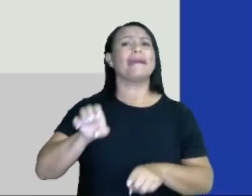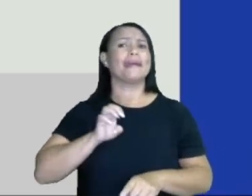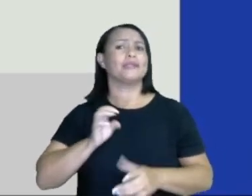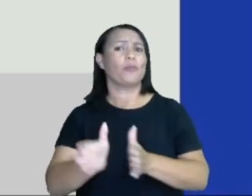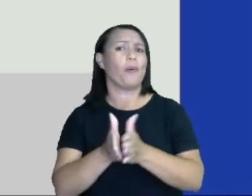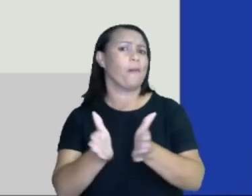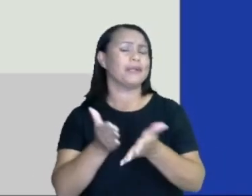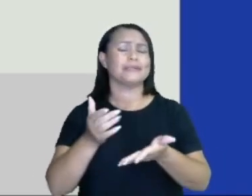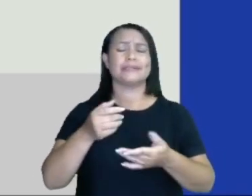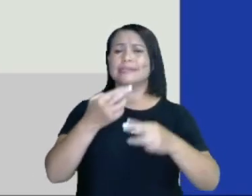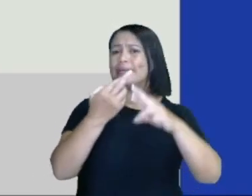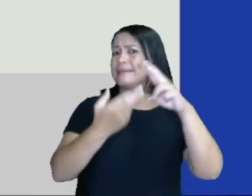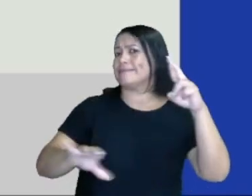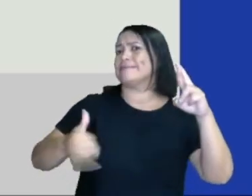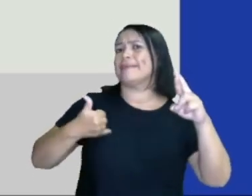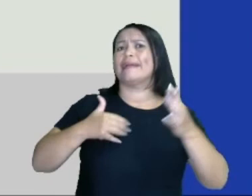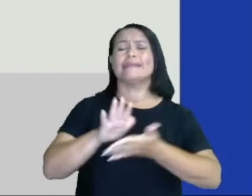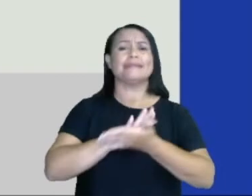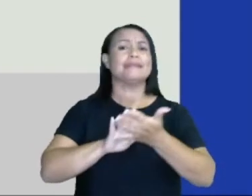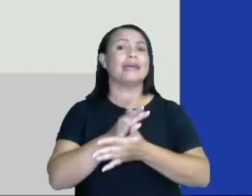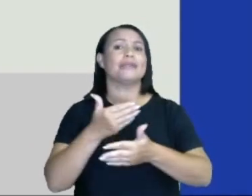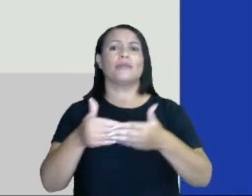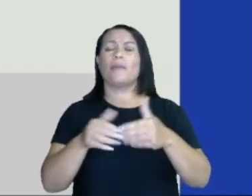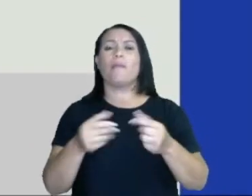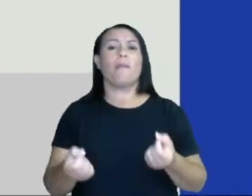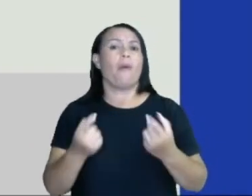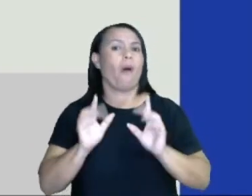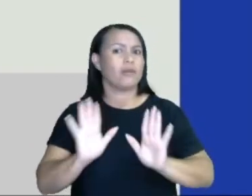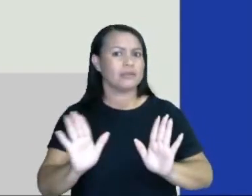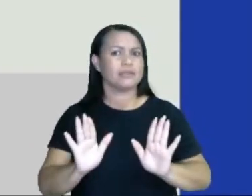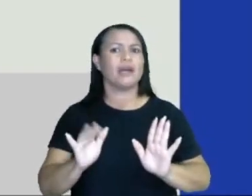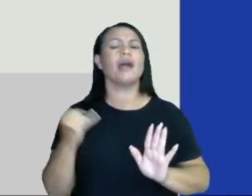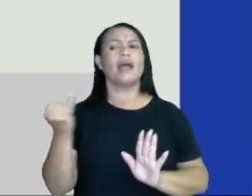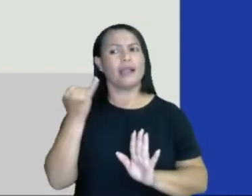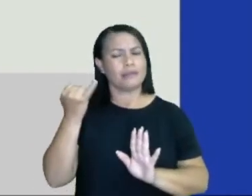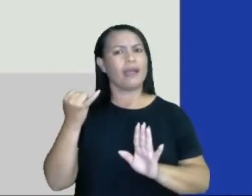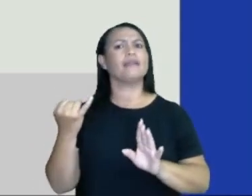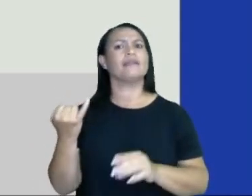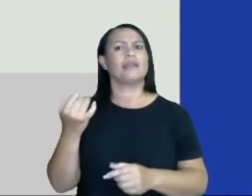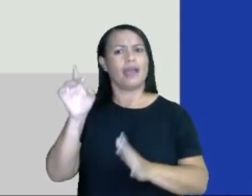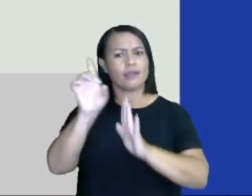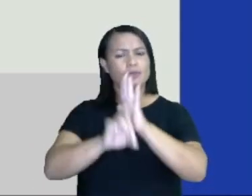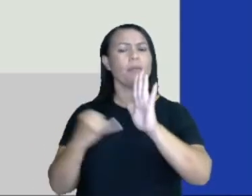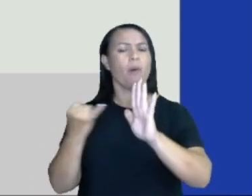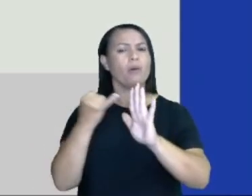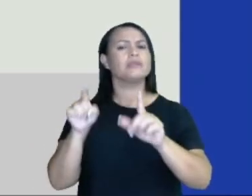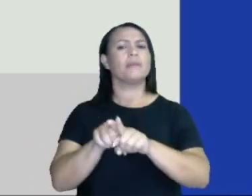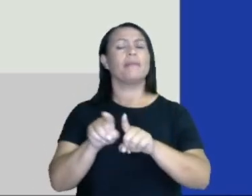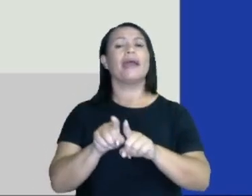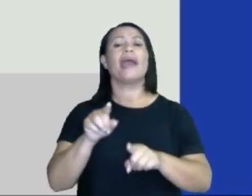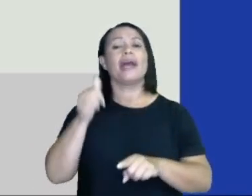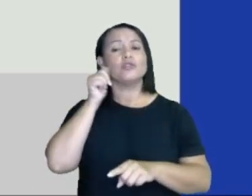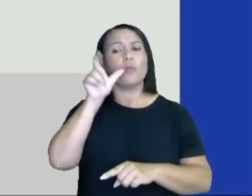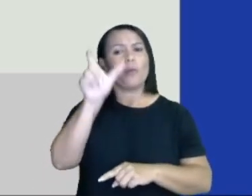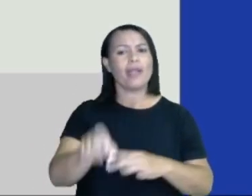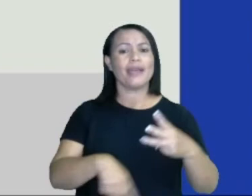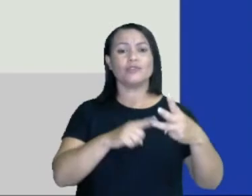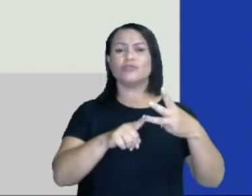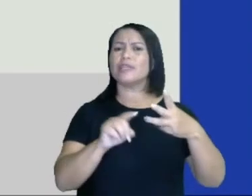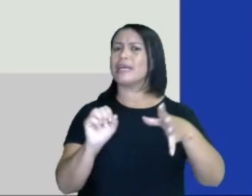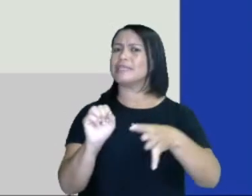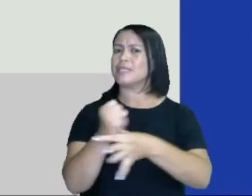educacional, idade e religião, goza de direitos fundamentais. Artigo 3. Serão asseguradas às